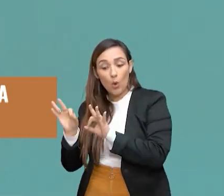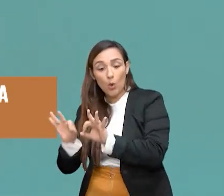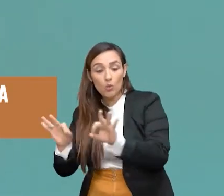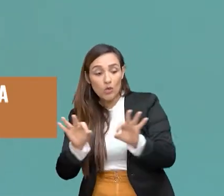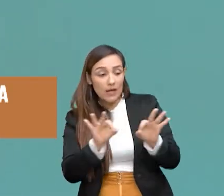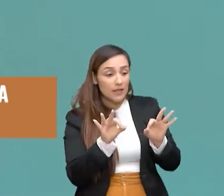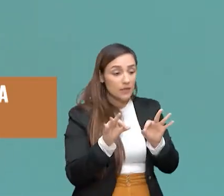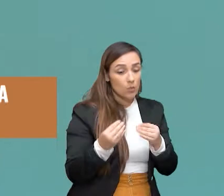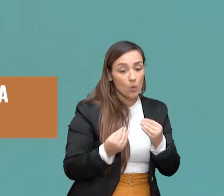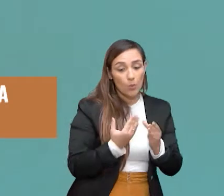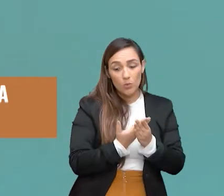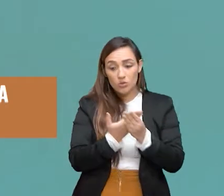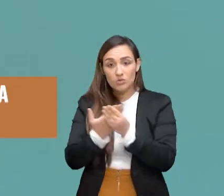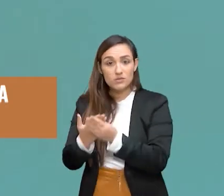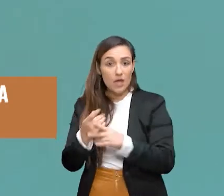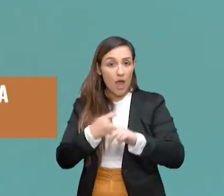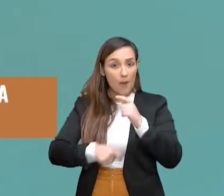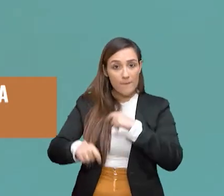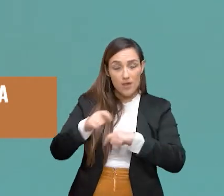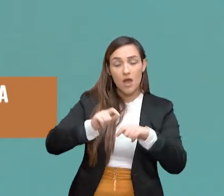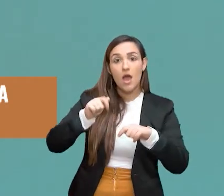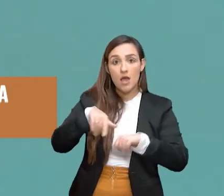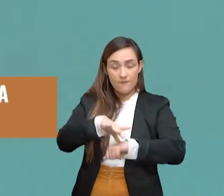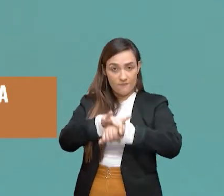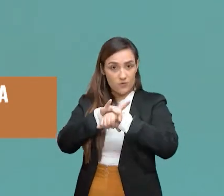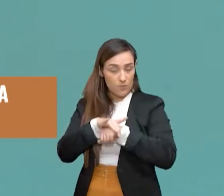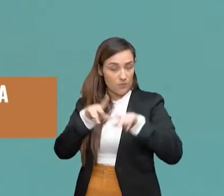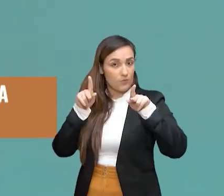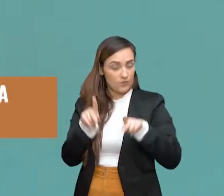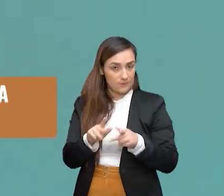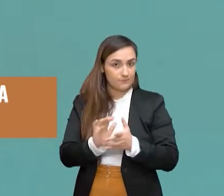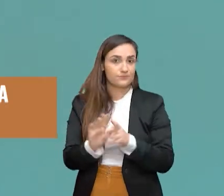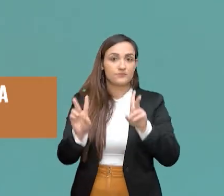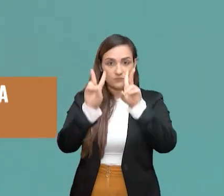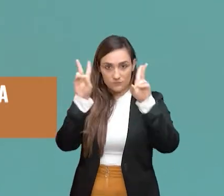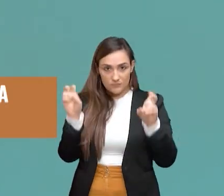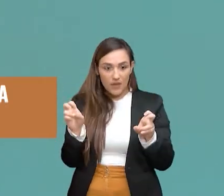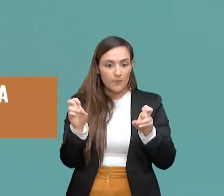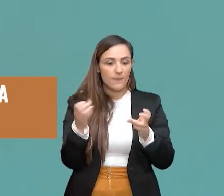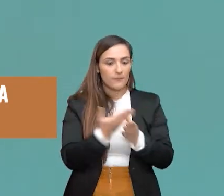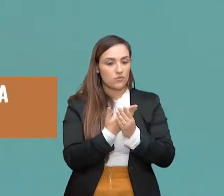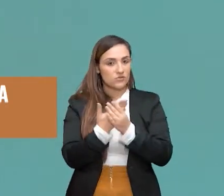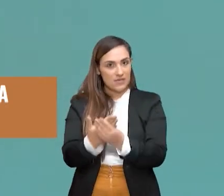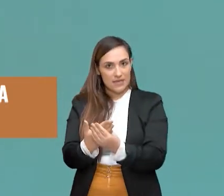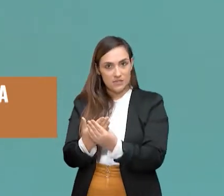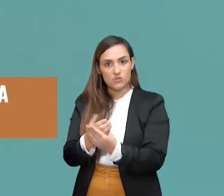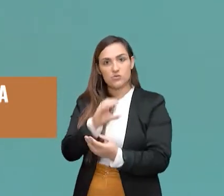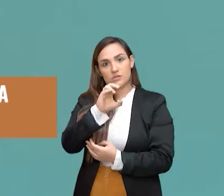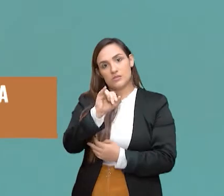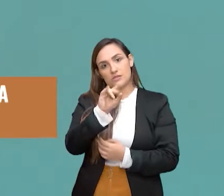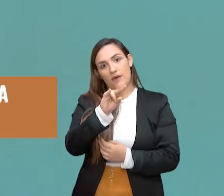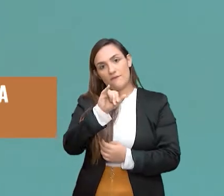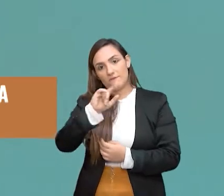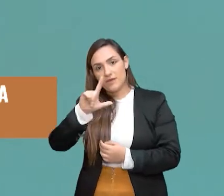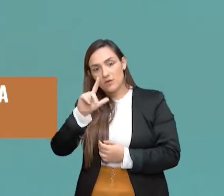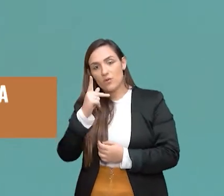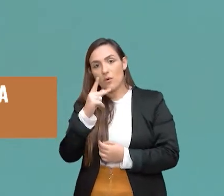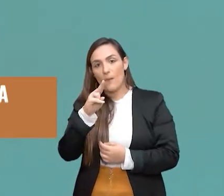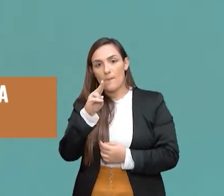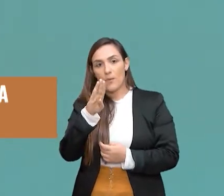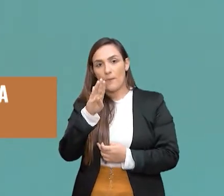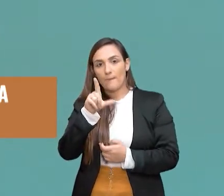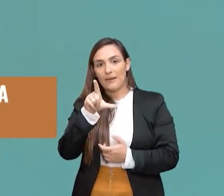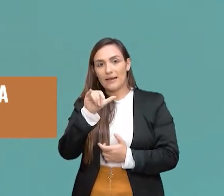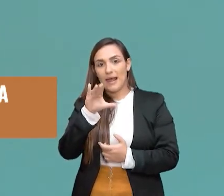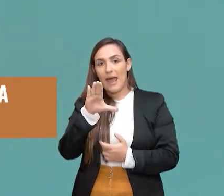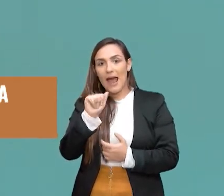organizar os procedimentos administrativos da Defensoria Pública no que se refere a ações civis públicas. Então, aglutina-se